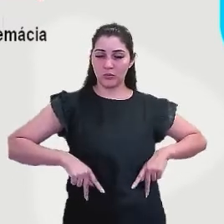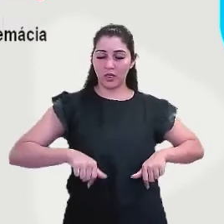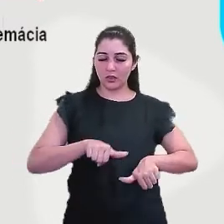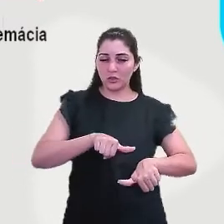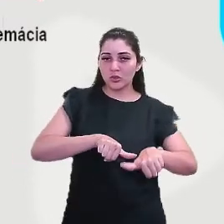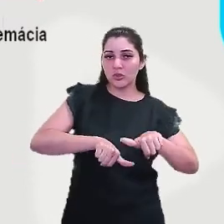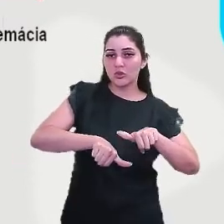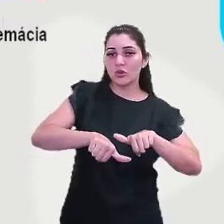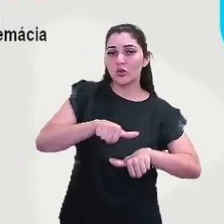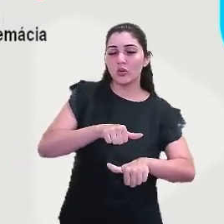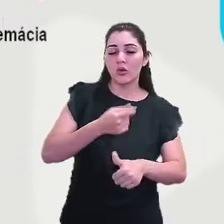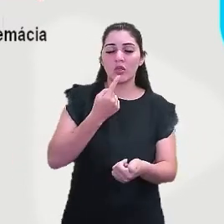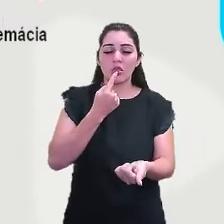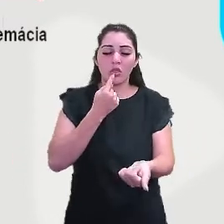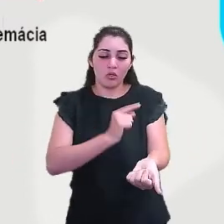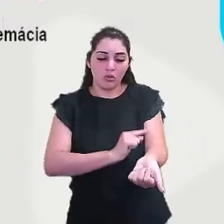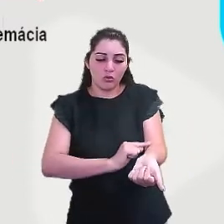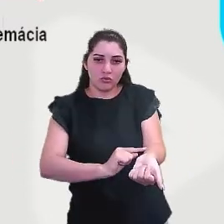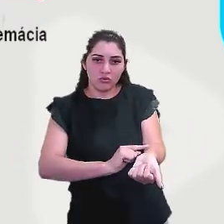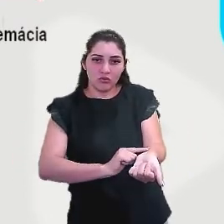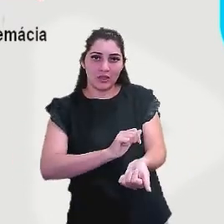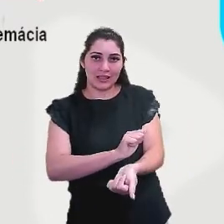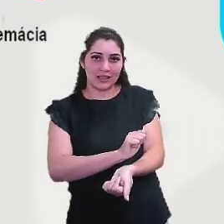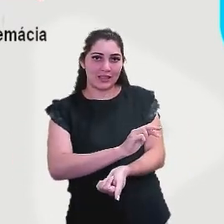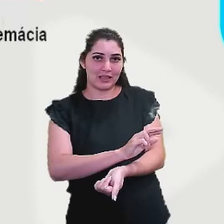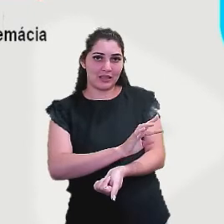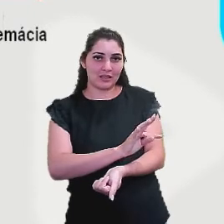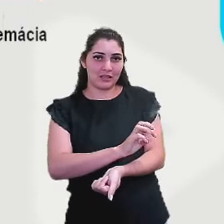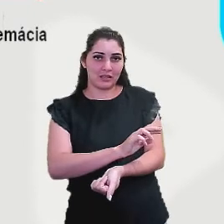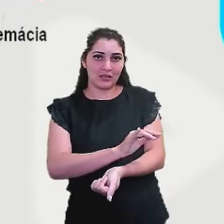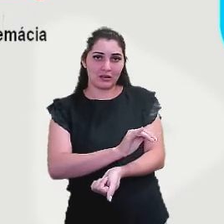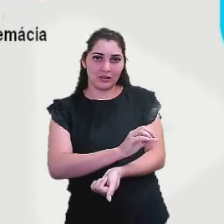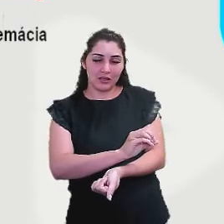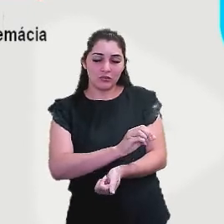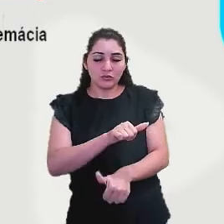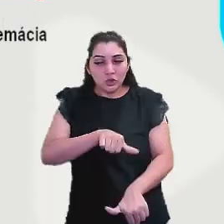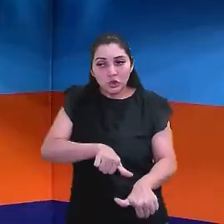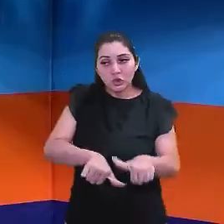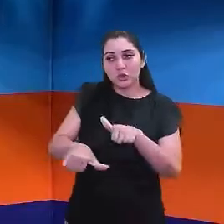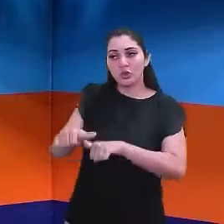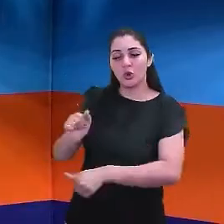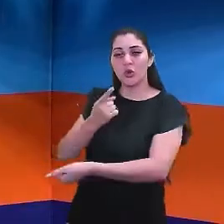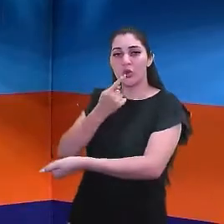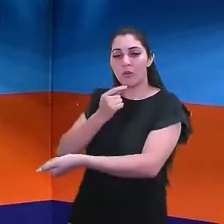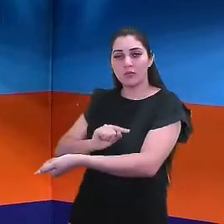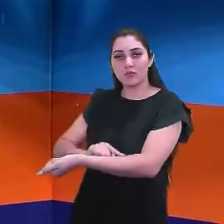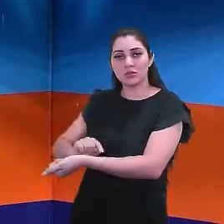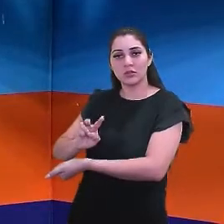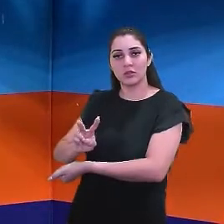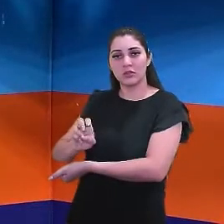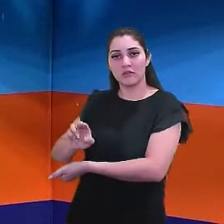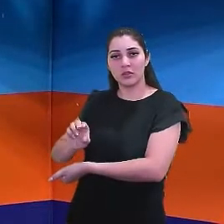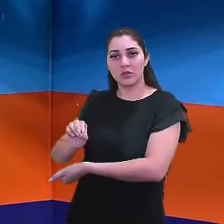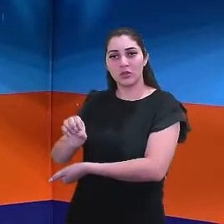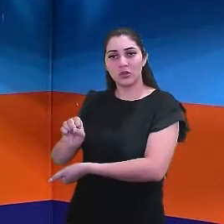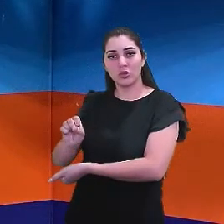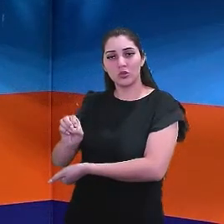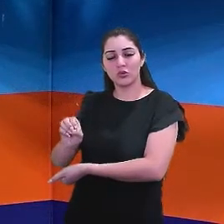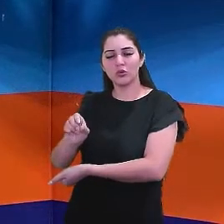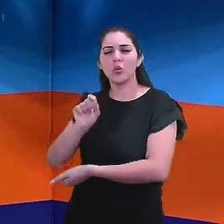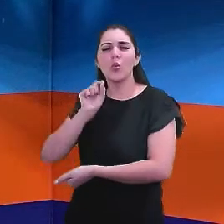sangue arterial para o sangue venoso. Volta aqui comigo mais uma vez, produção, para que isso fique muito nítido. O que seria esse